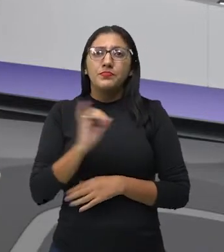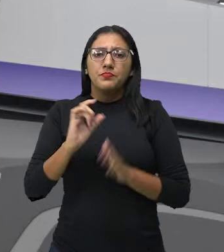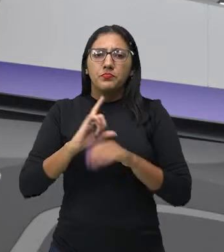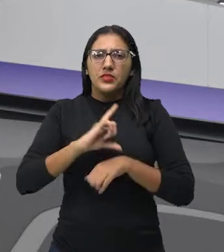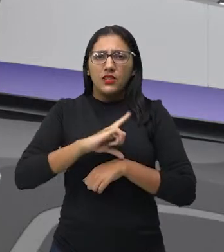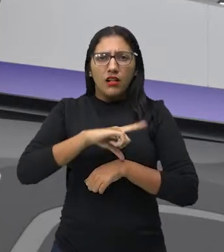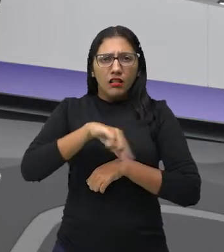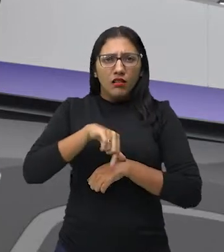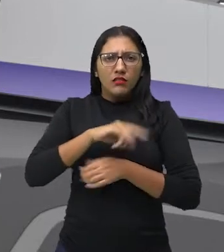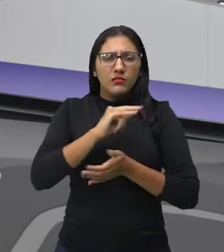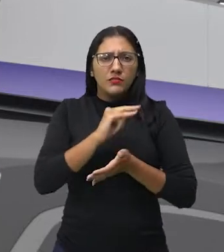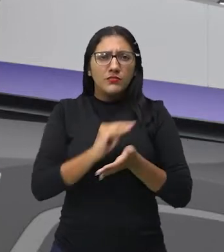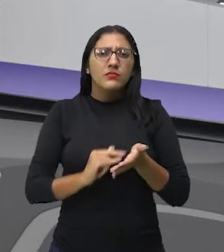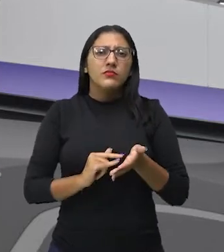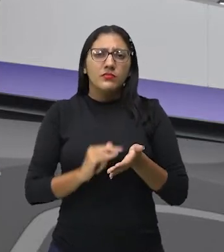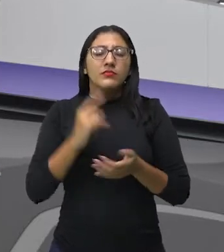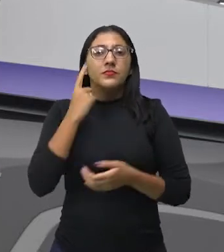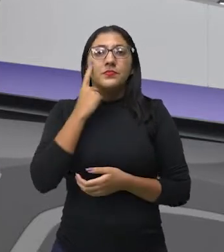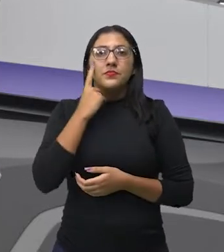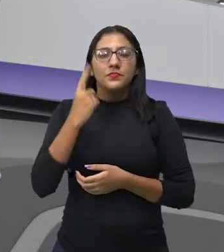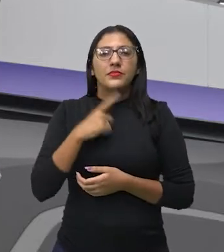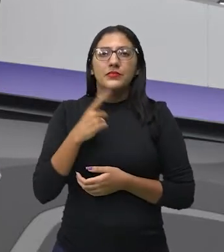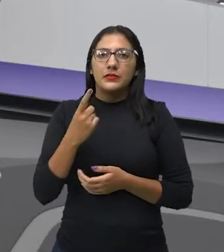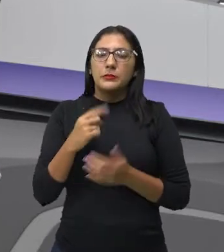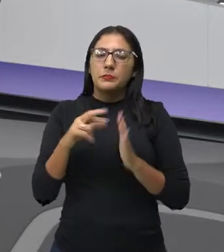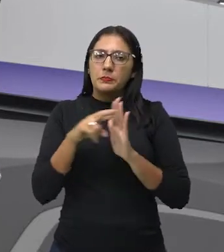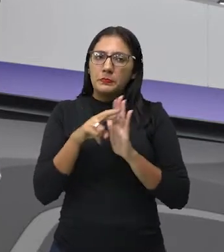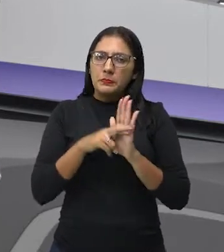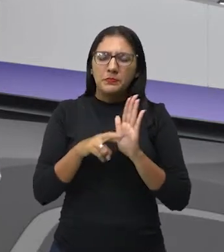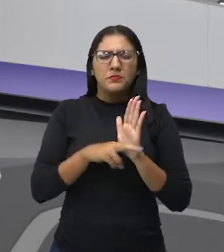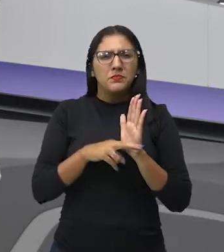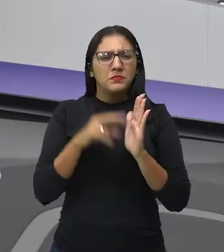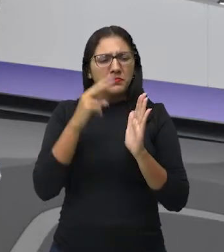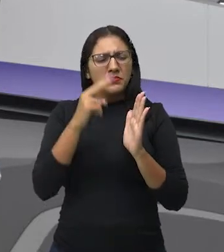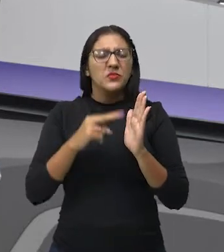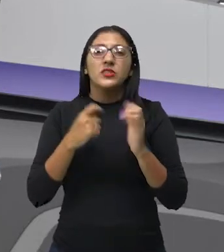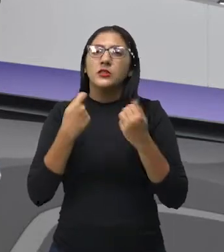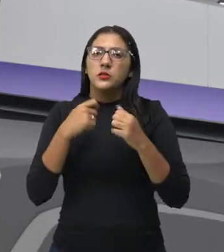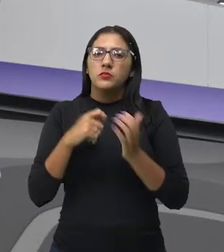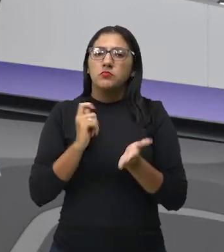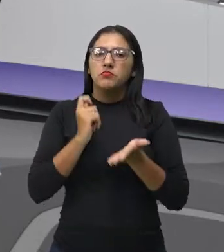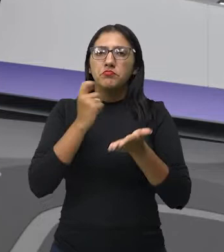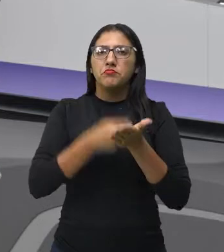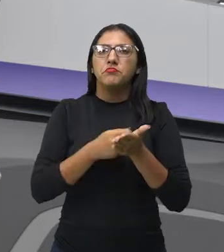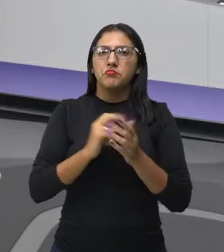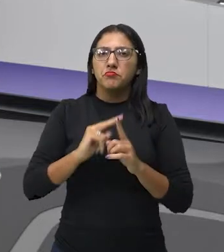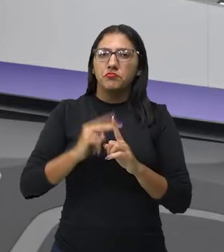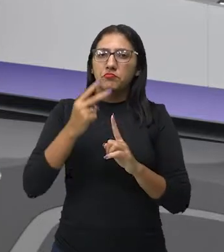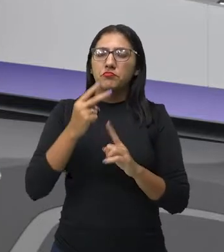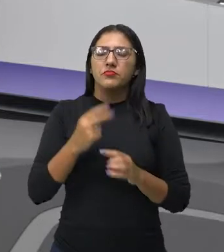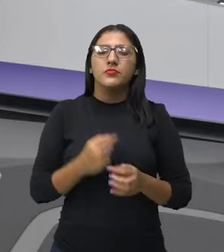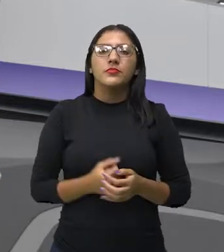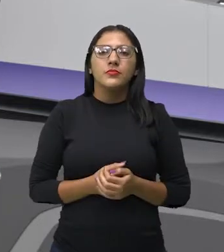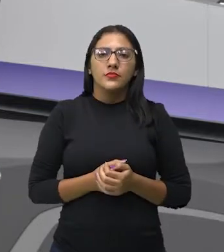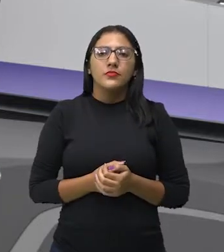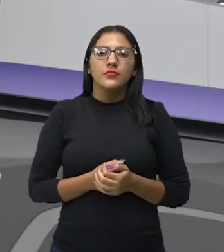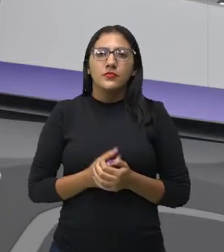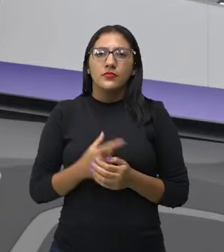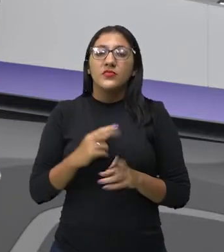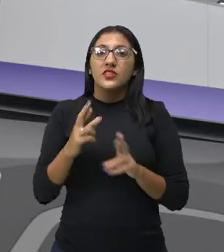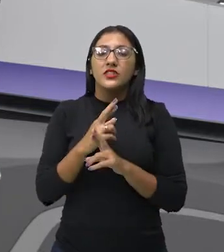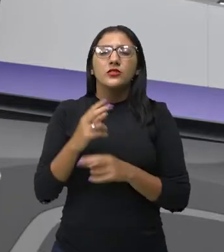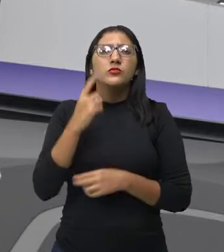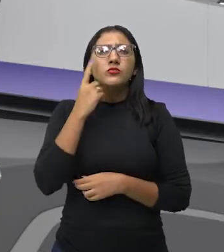atrasar uma conta, né, via de regra, você vai pagar juros, né? E referente